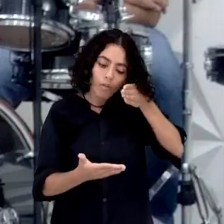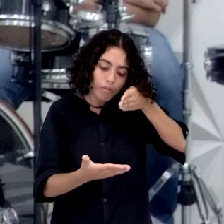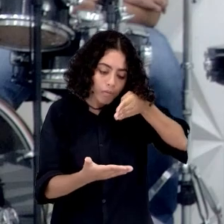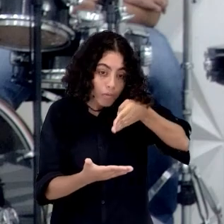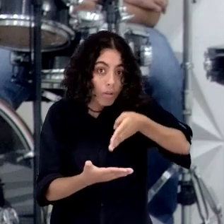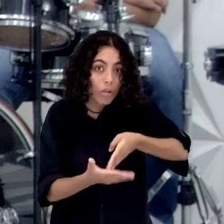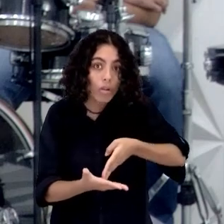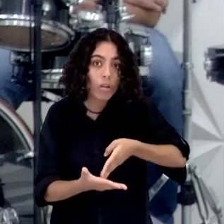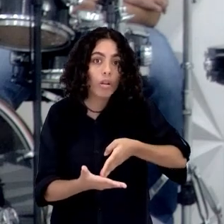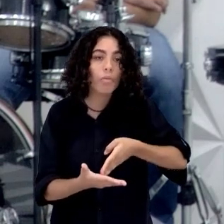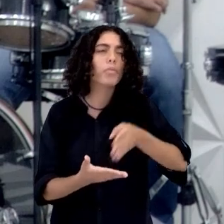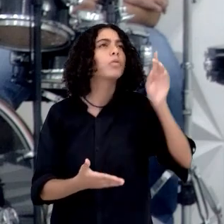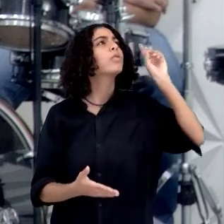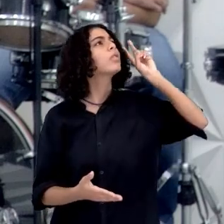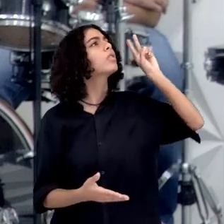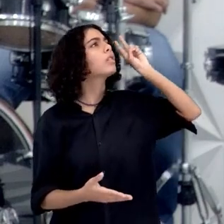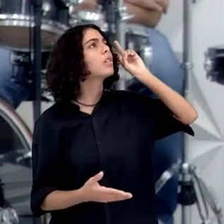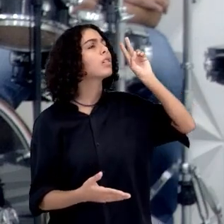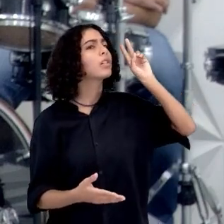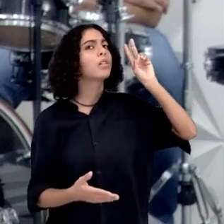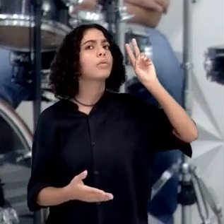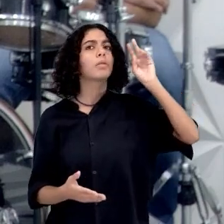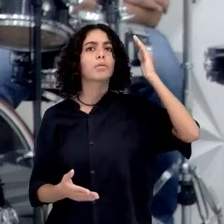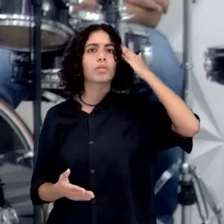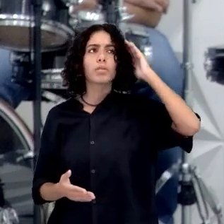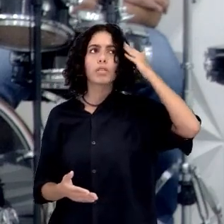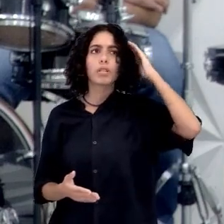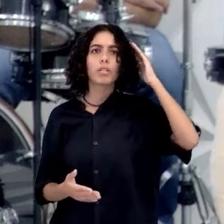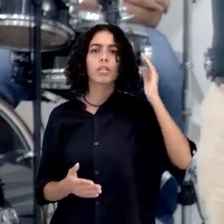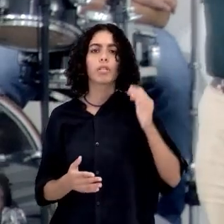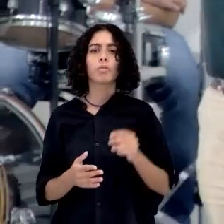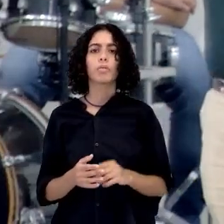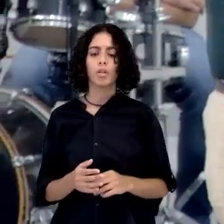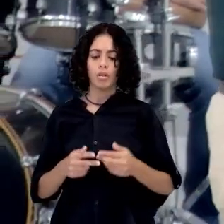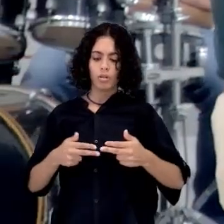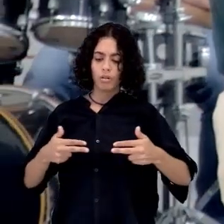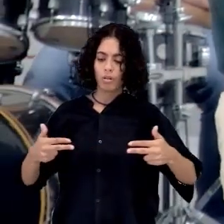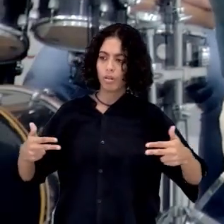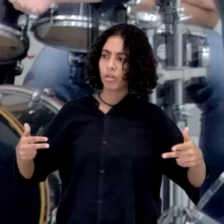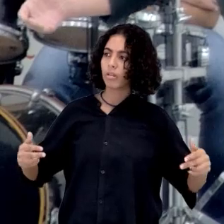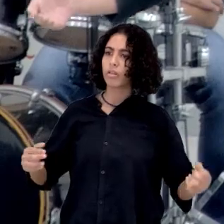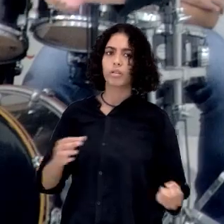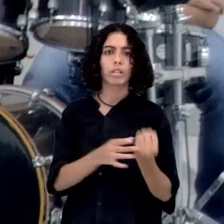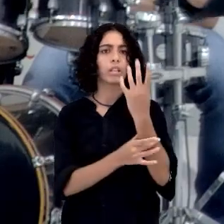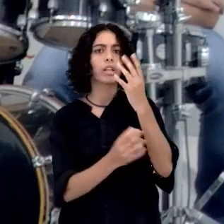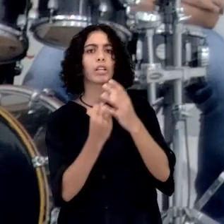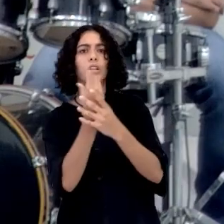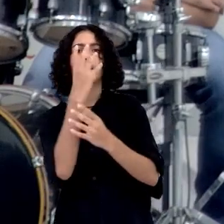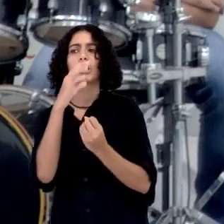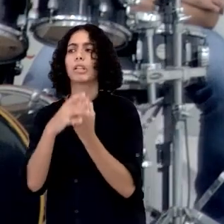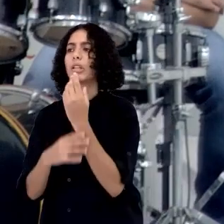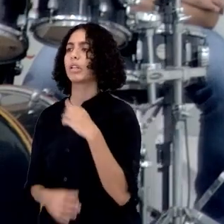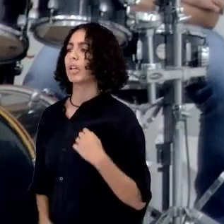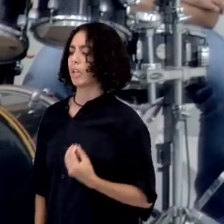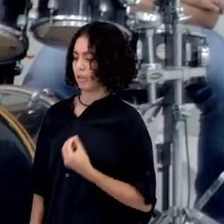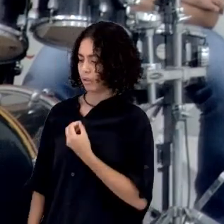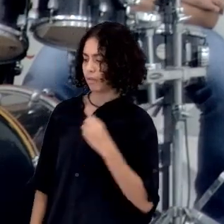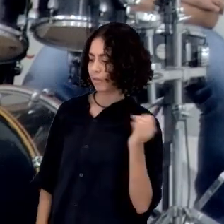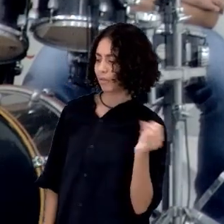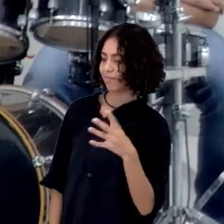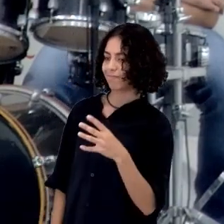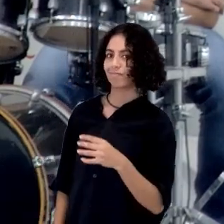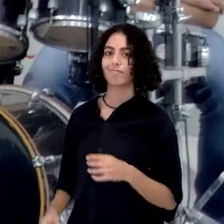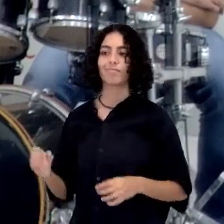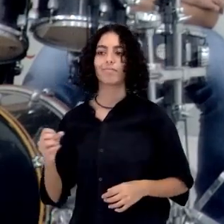percebe as várias oportunidades que Deus dá para que a gente possa recomeçar a nossa vida, são inúmeras. Basta a gente